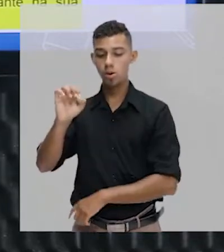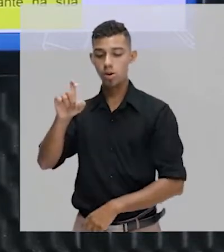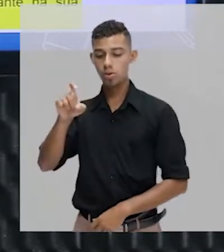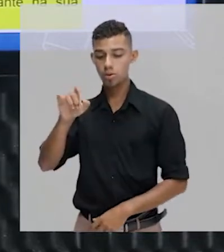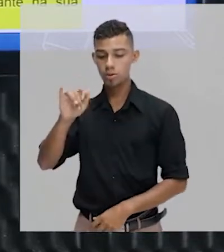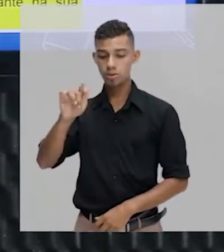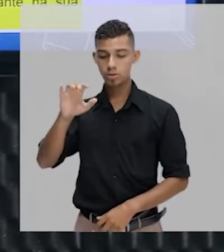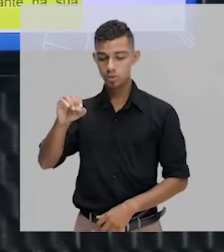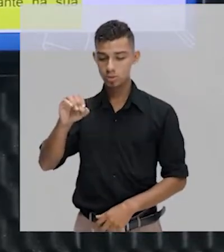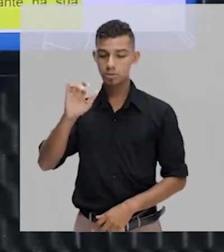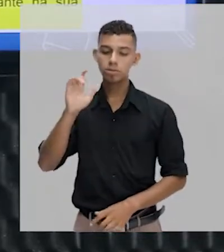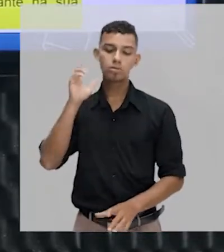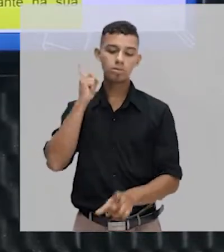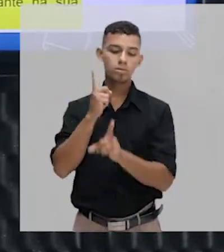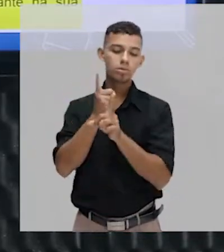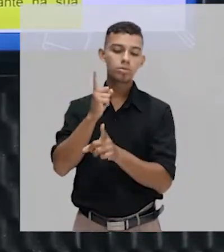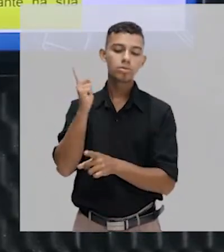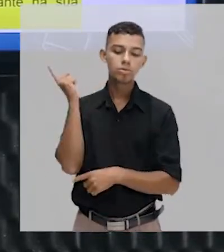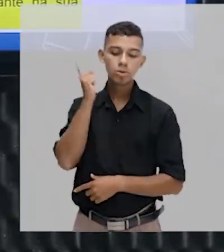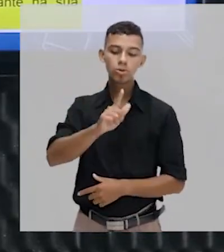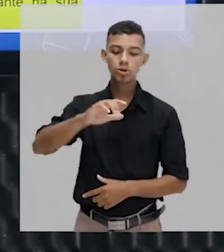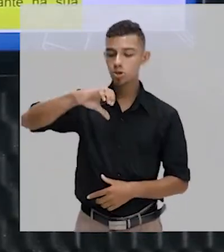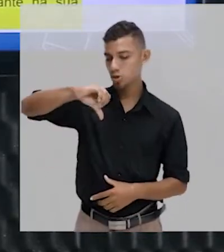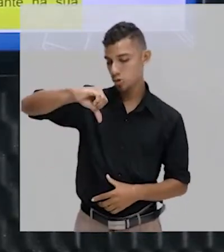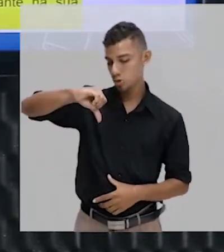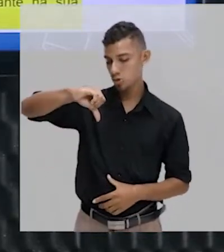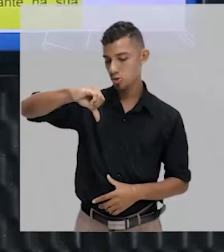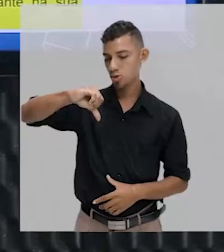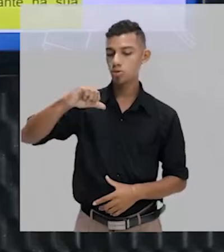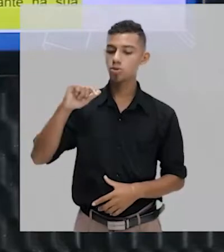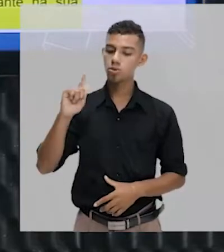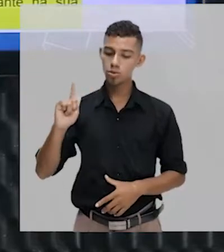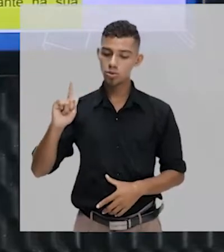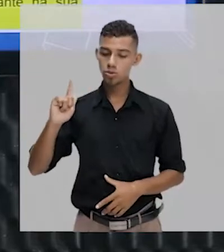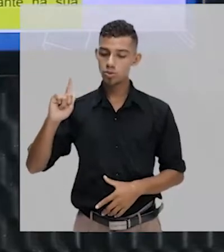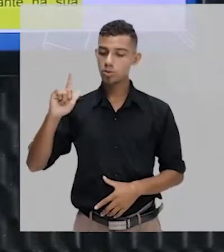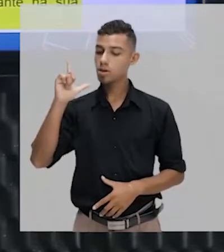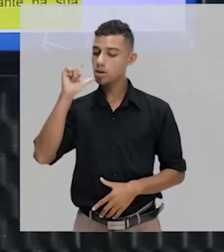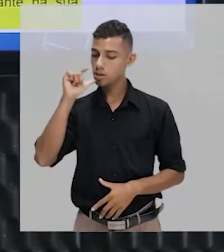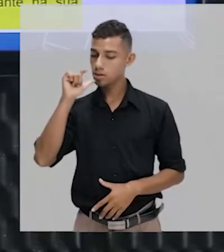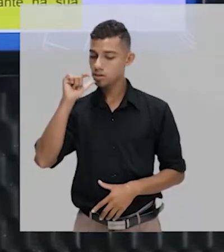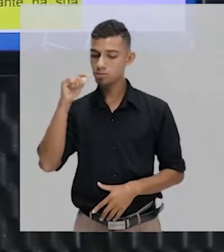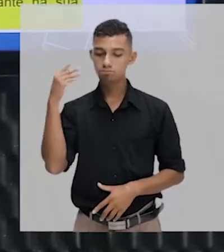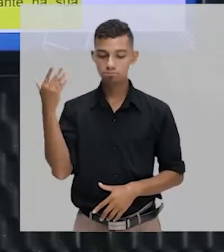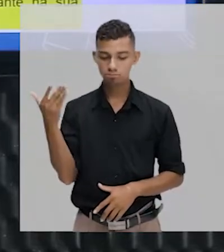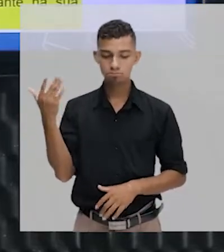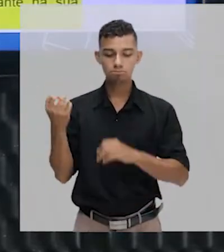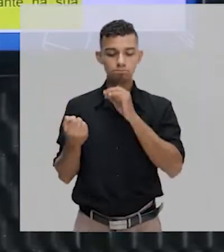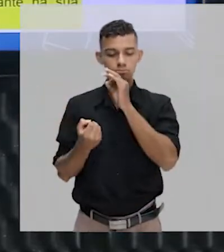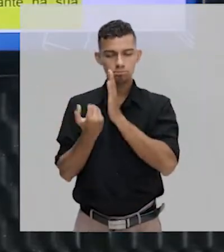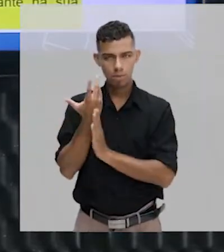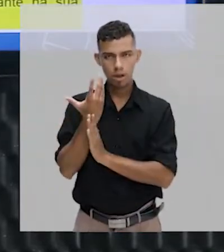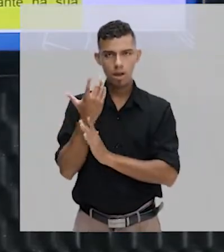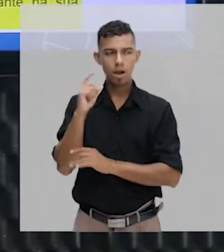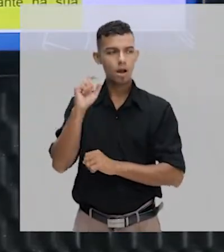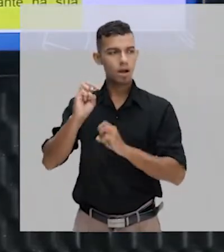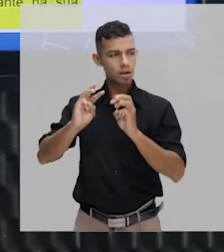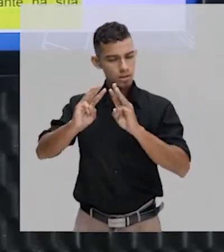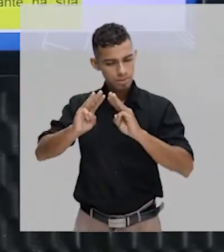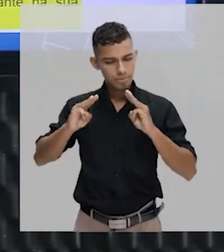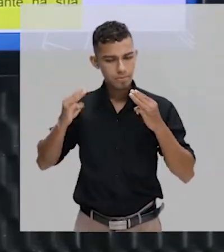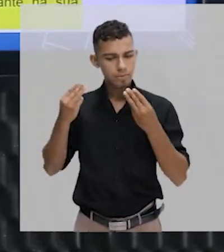gente obter, né, a lei anterior, né, que as massas elas são